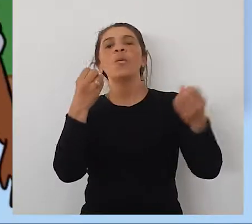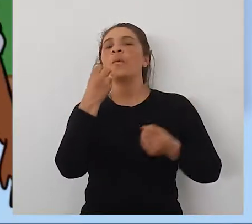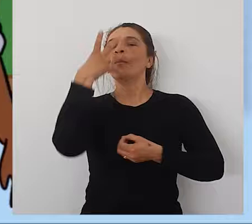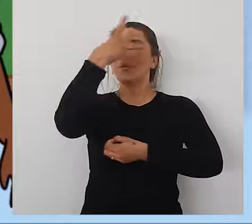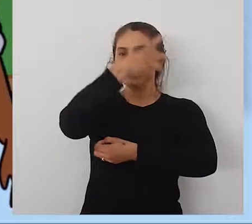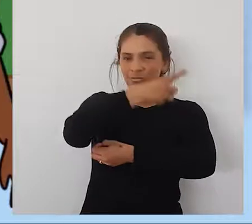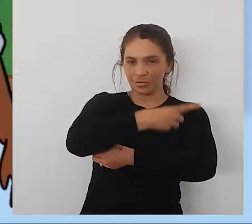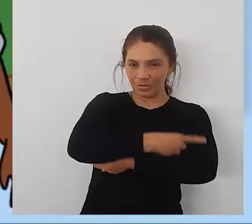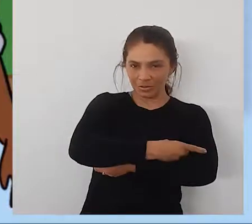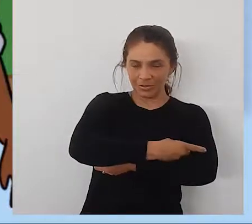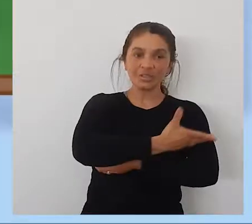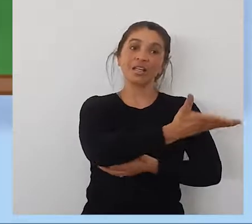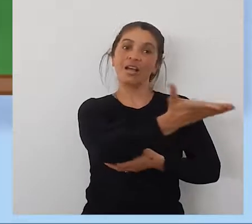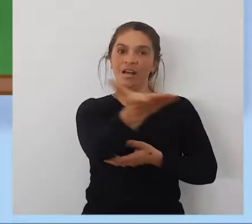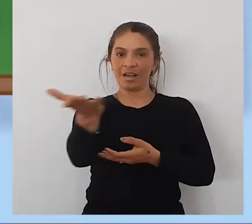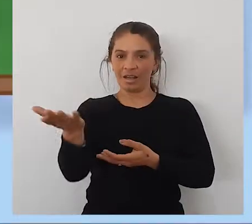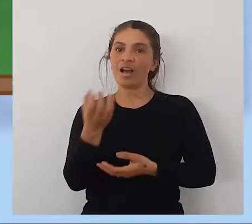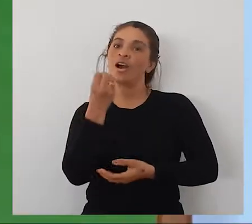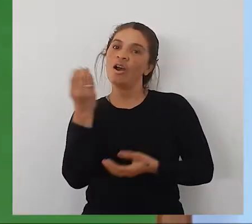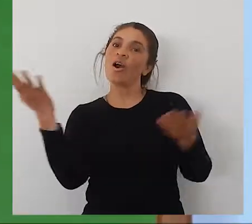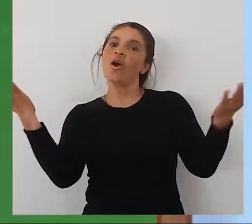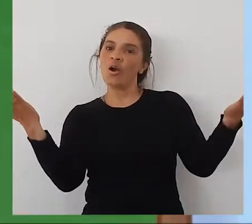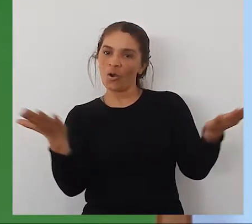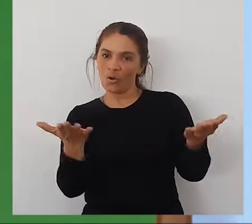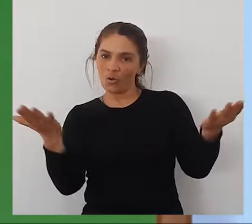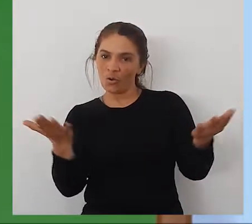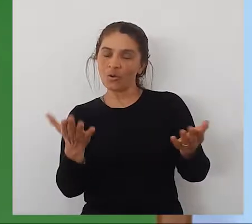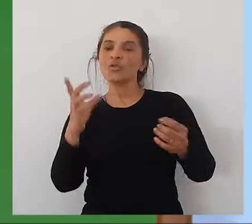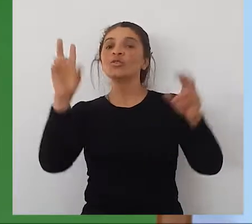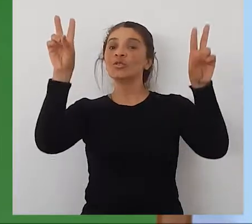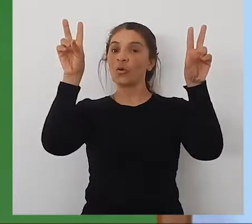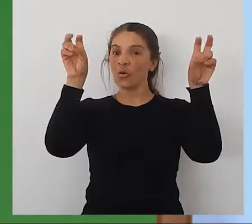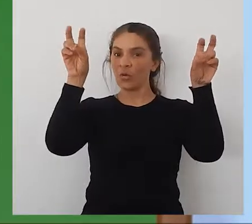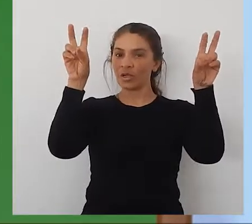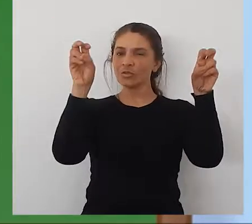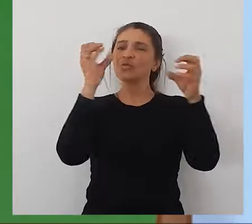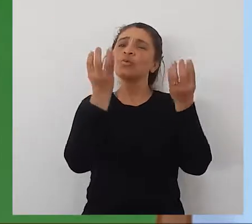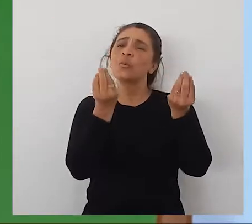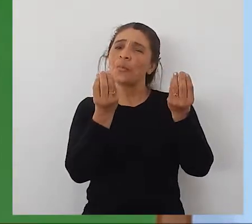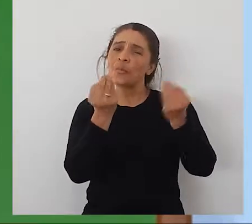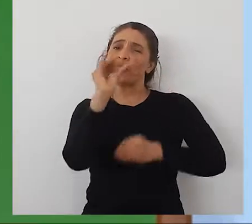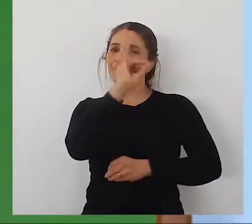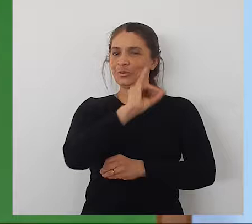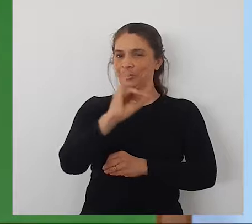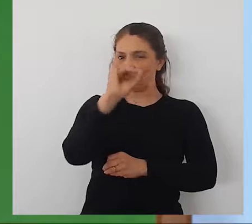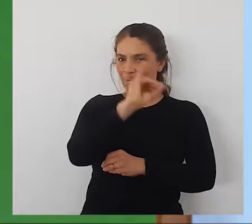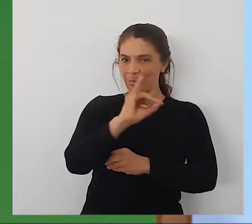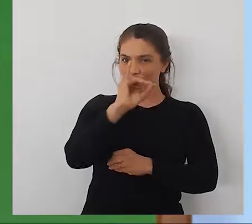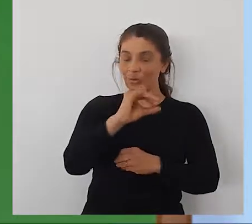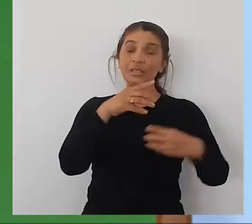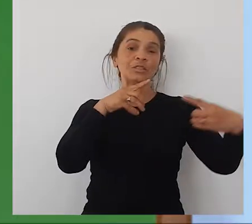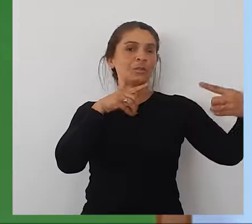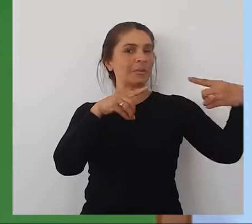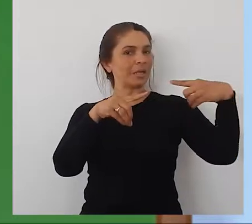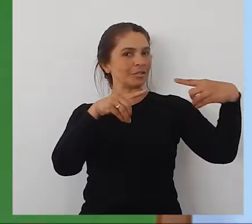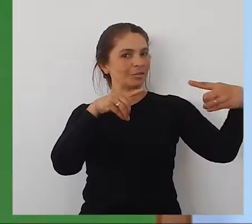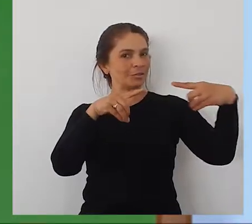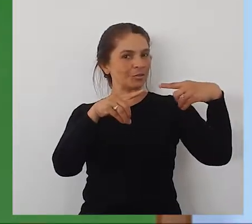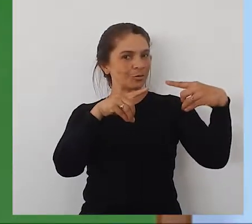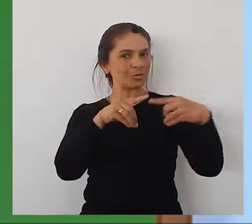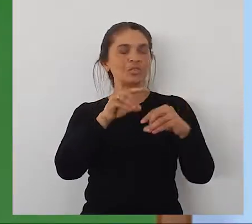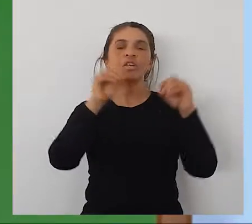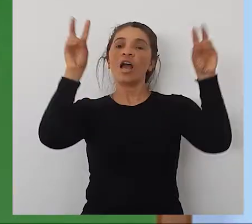Bom dia, gente! Hoje temos um assunto bastante interessante para discutirmos. É